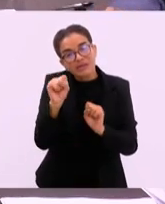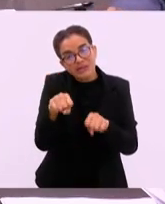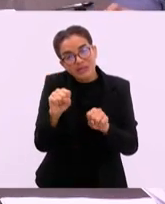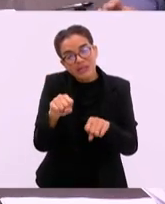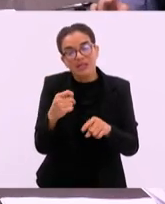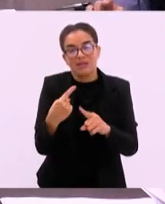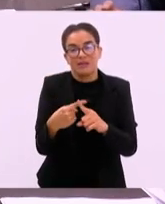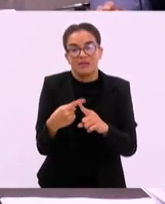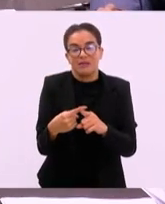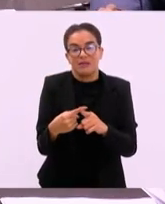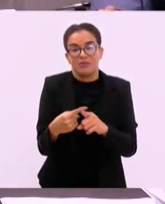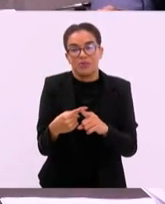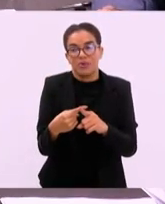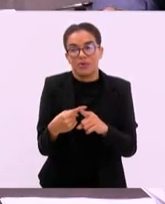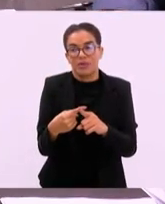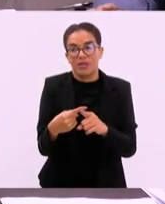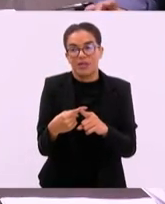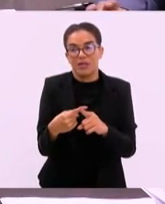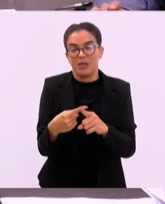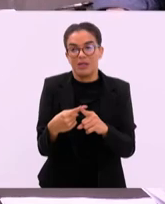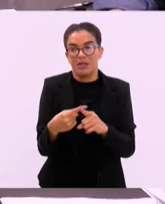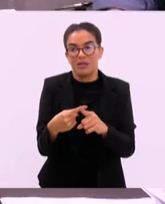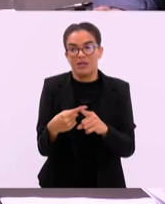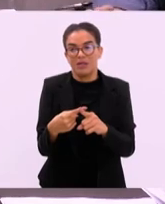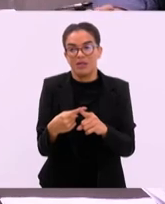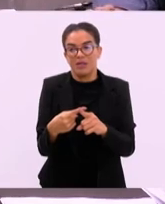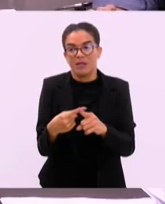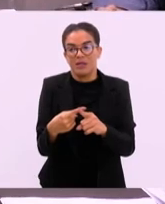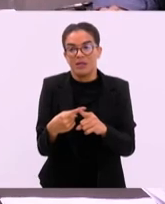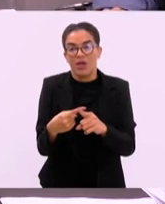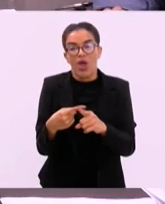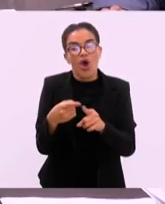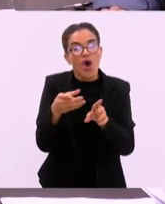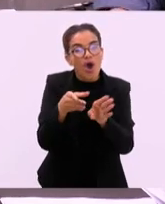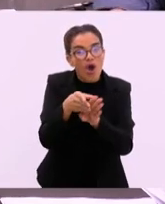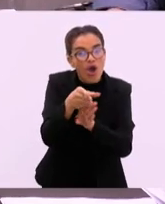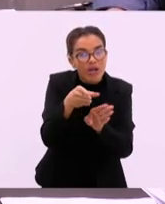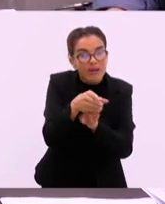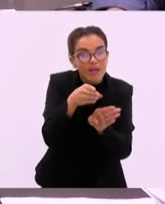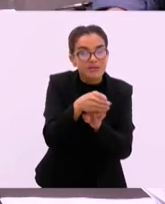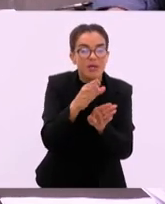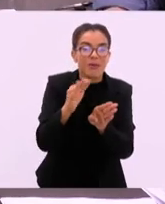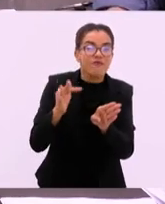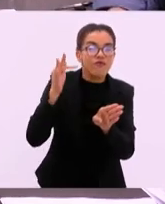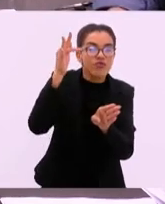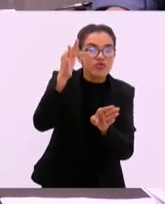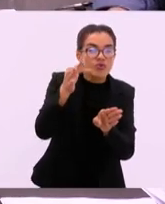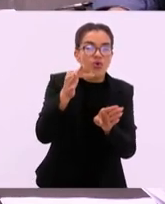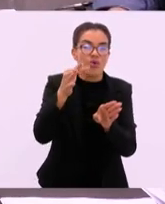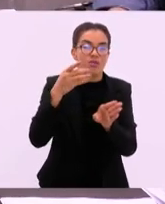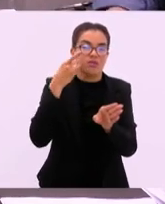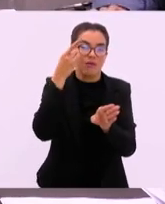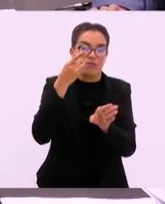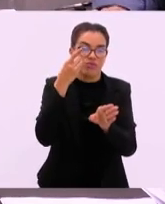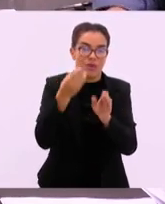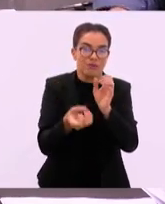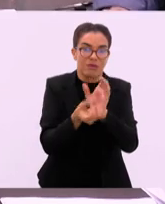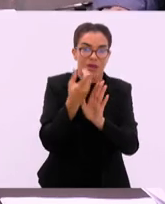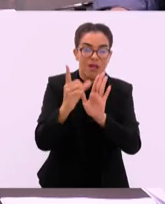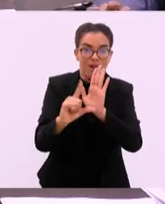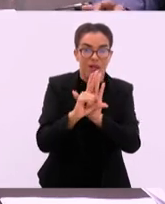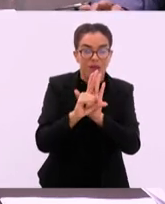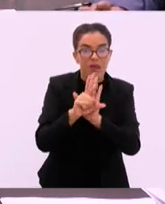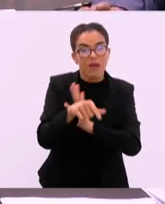é fundamental, até para servir de norte dos legisladores, que se faça na justificativa que